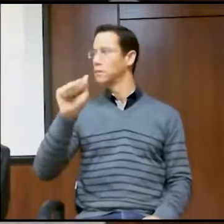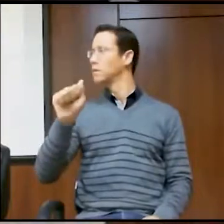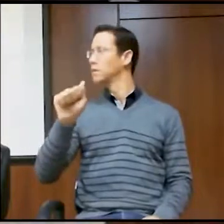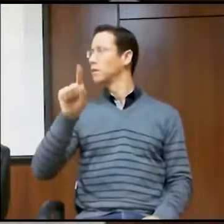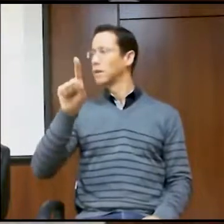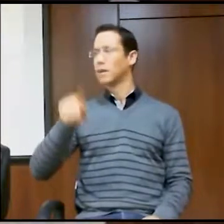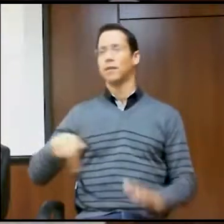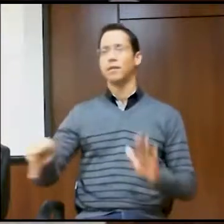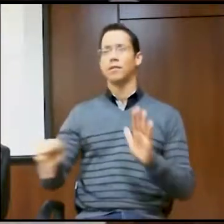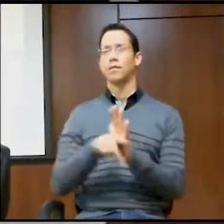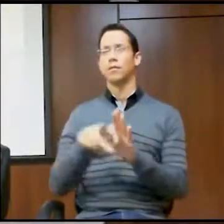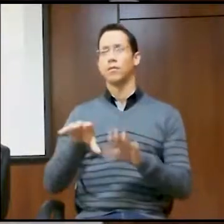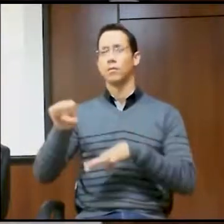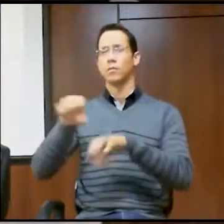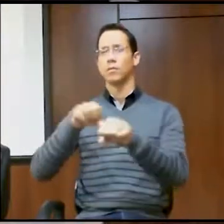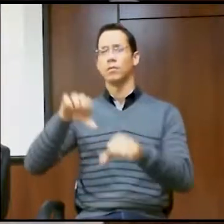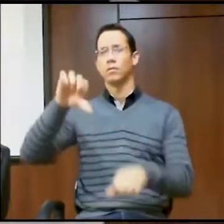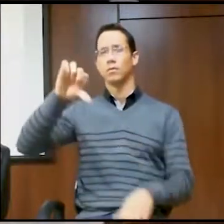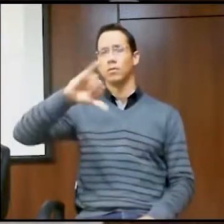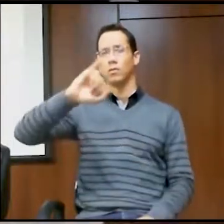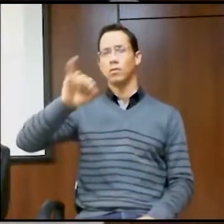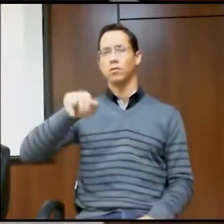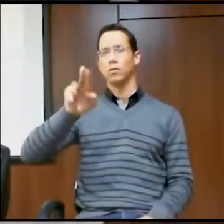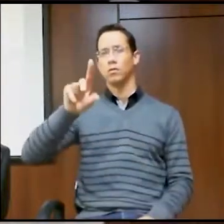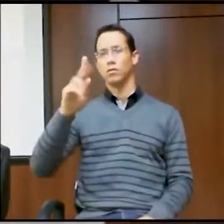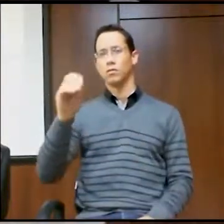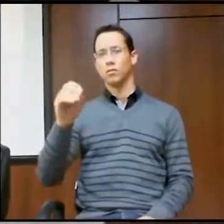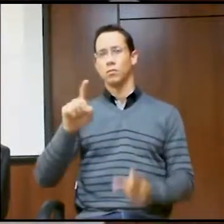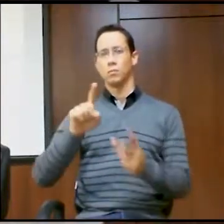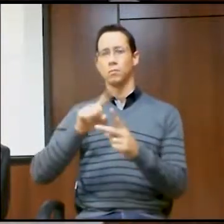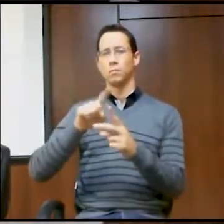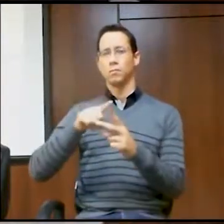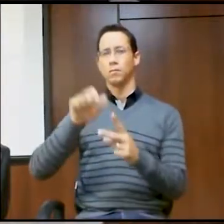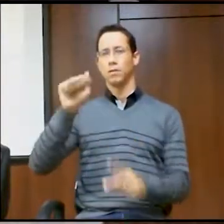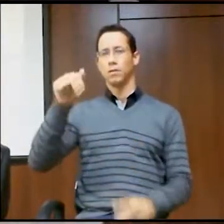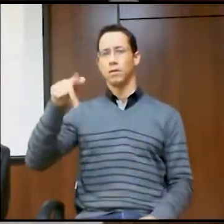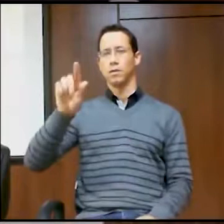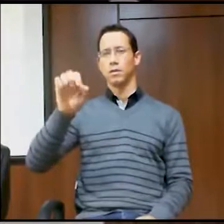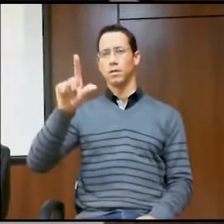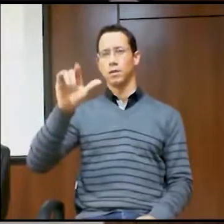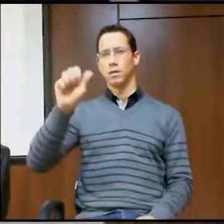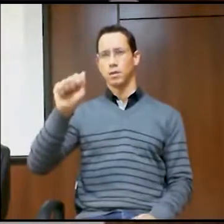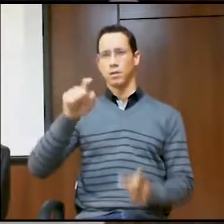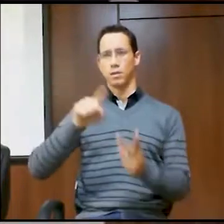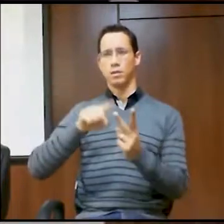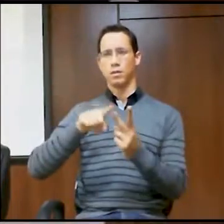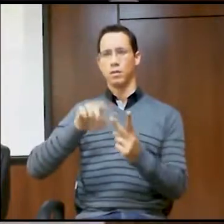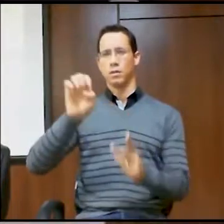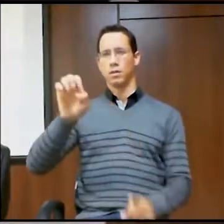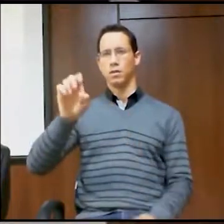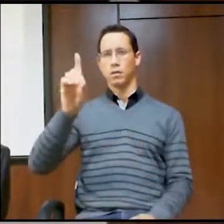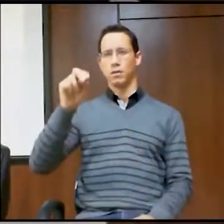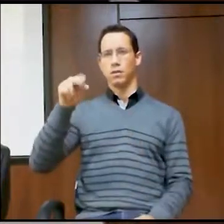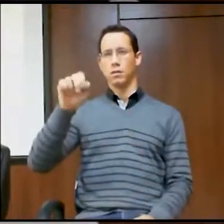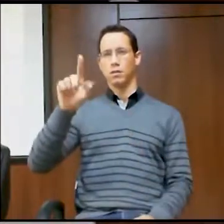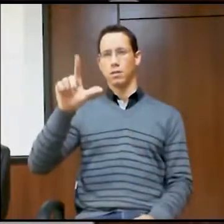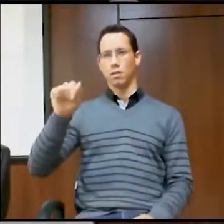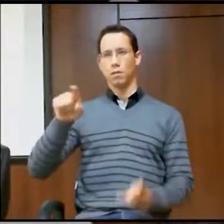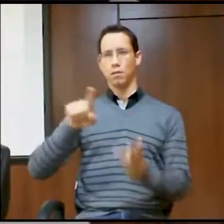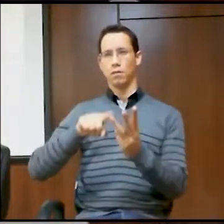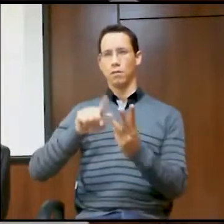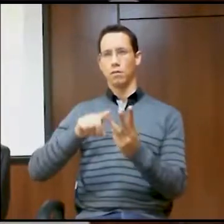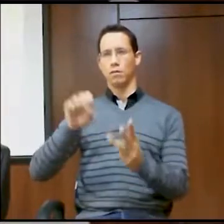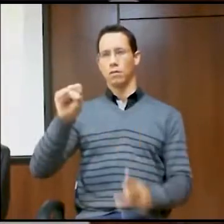ocupação 9 de julho, a Angélica e a Edinalva da ocupação da Rua Marconi, né? E o Sidney